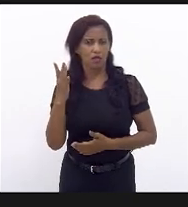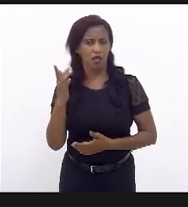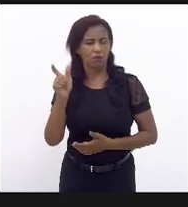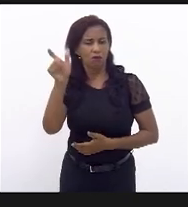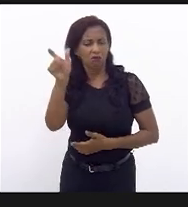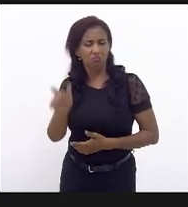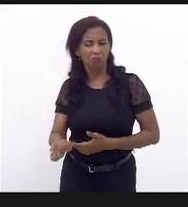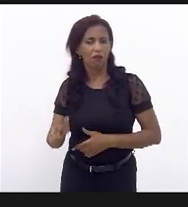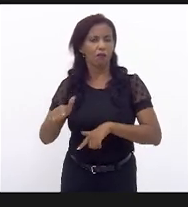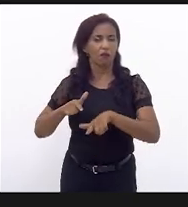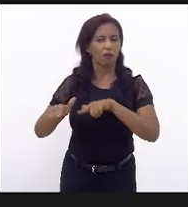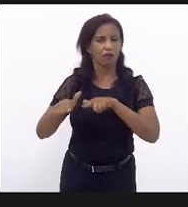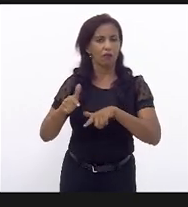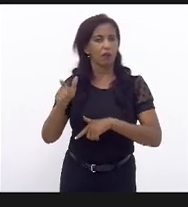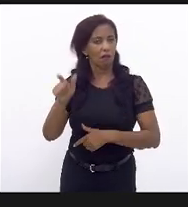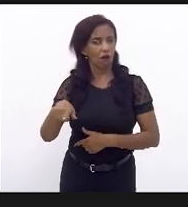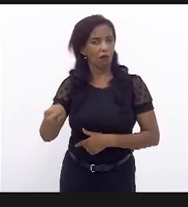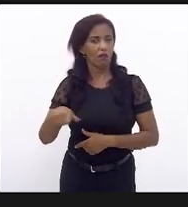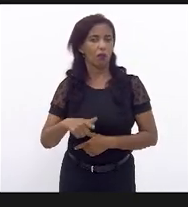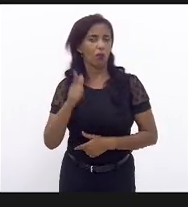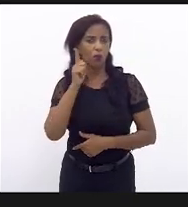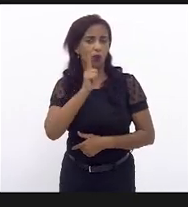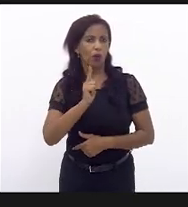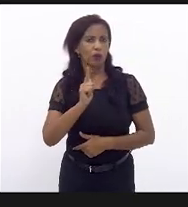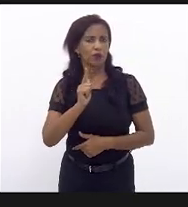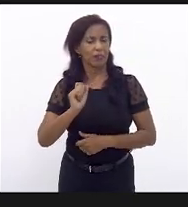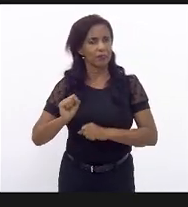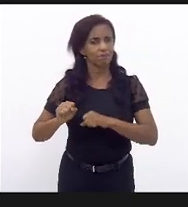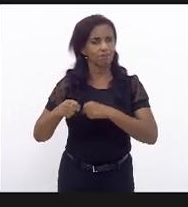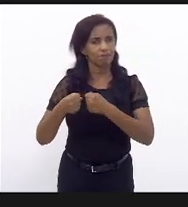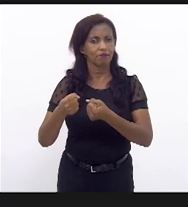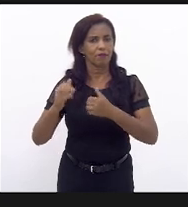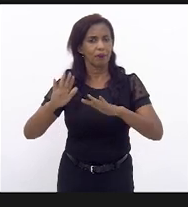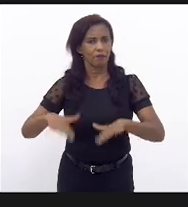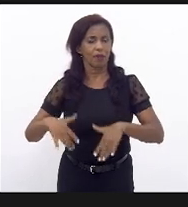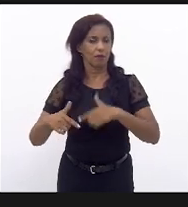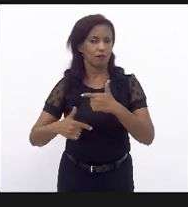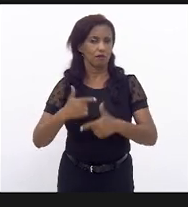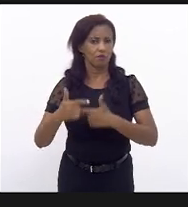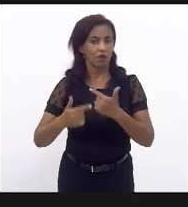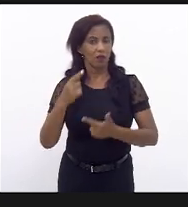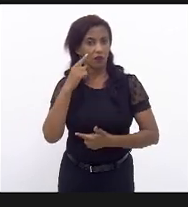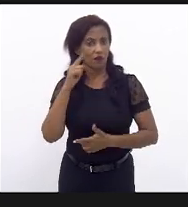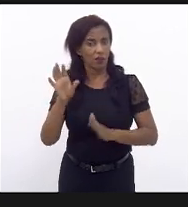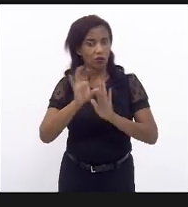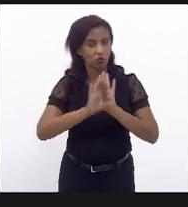gente, essa pessoa consegue desempenhar bem a sua função. Então,